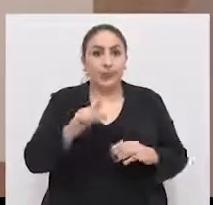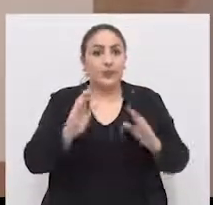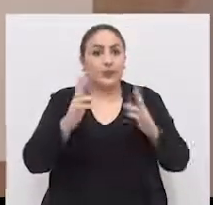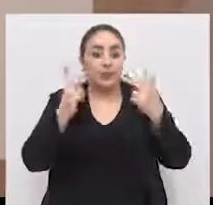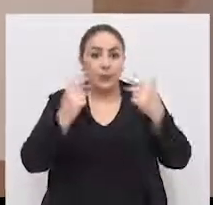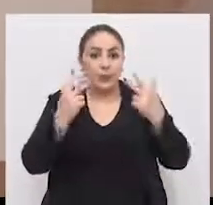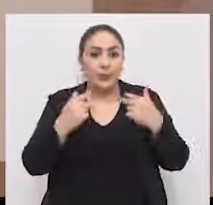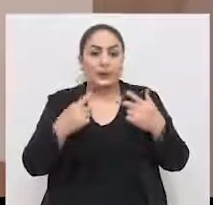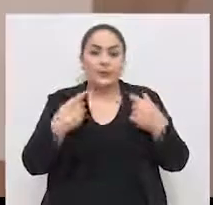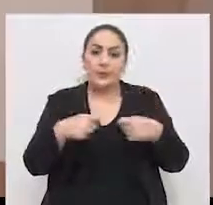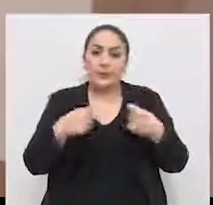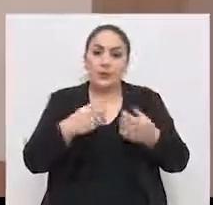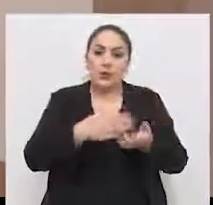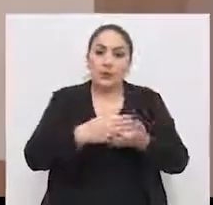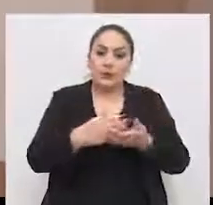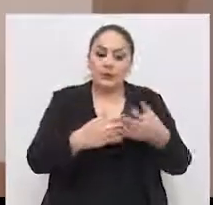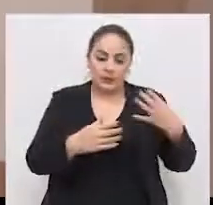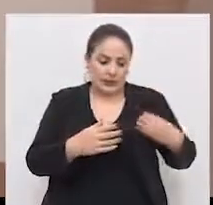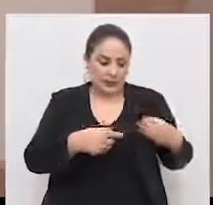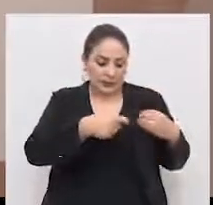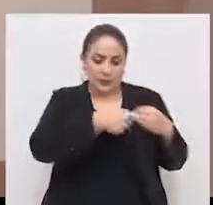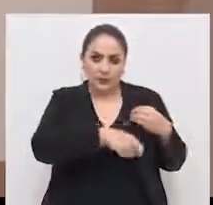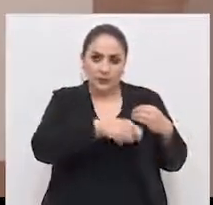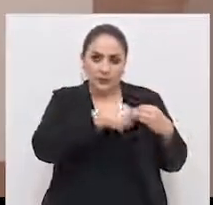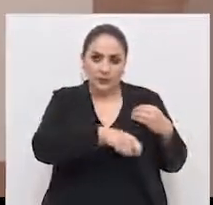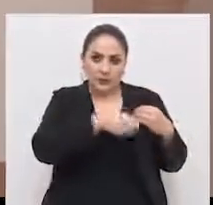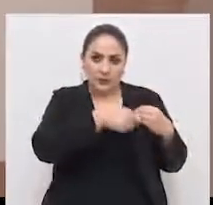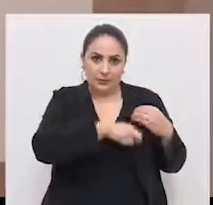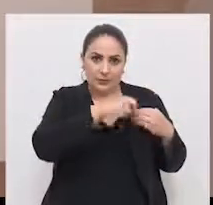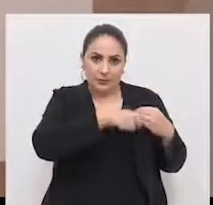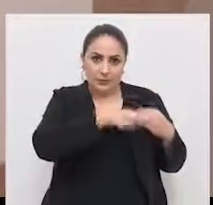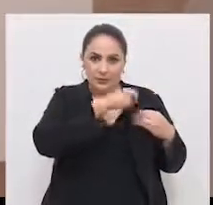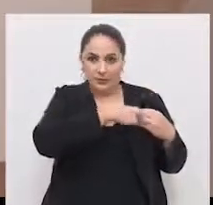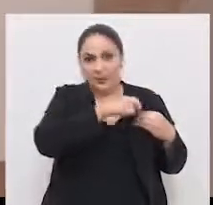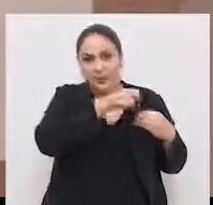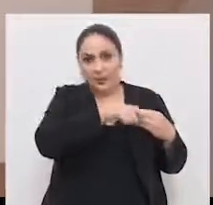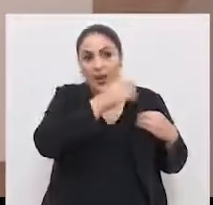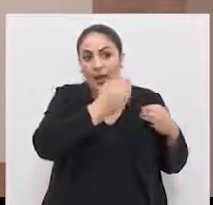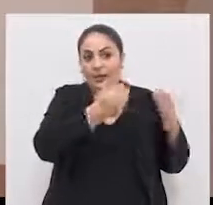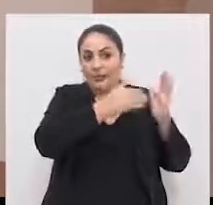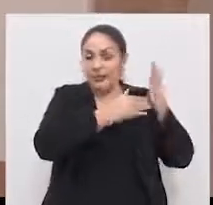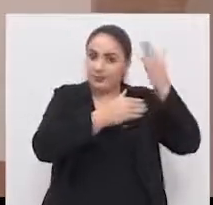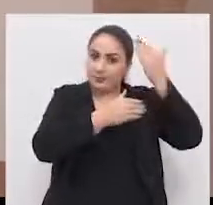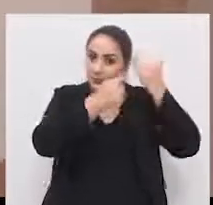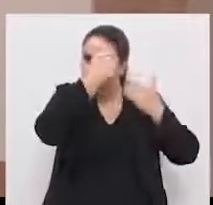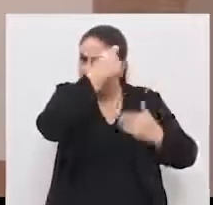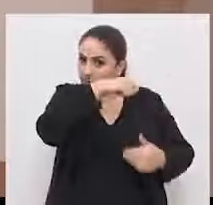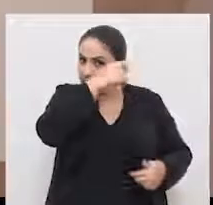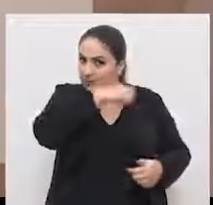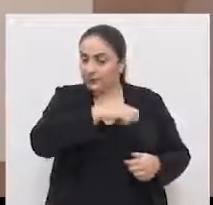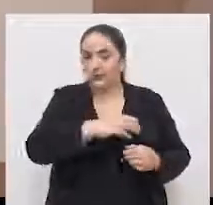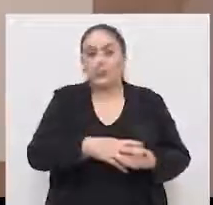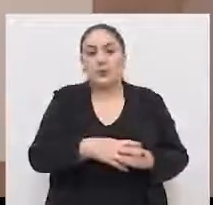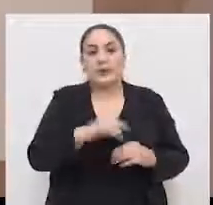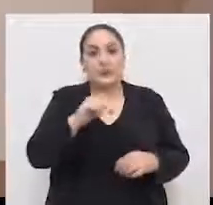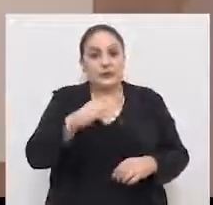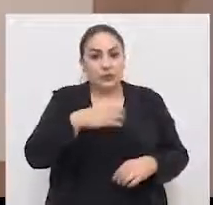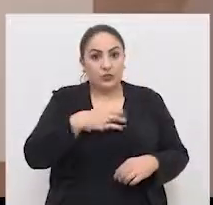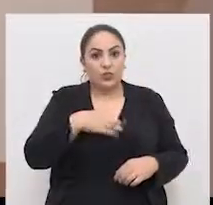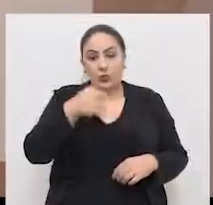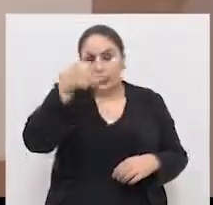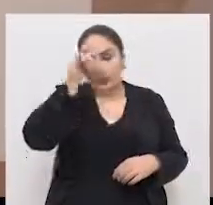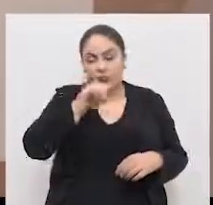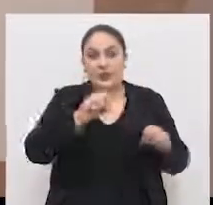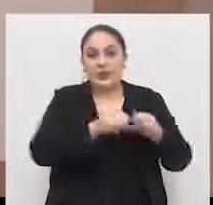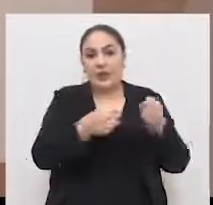Você geralmente deve começar das pontas, do comprimento e pontas, chegando até a raiz. Assim